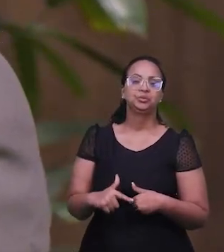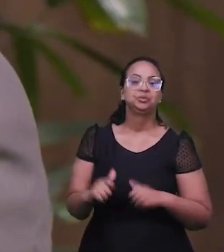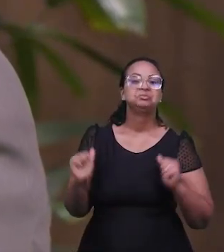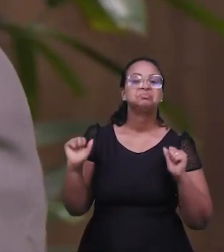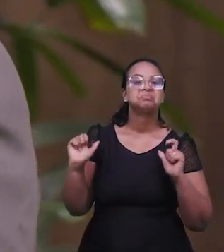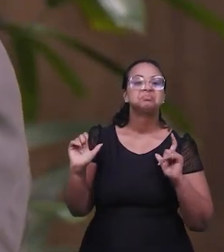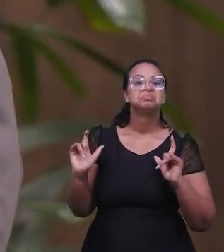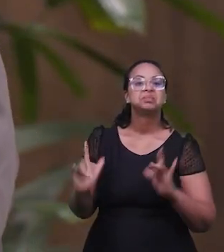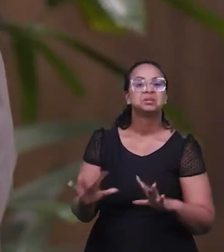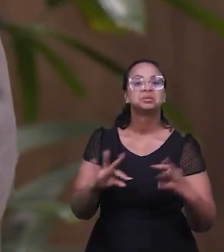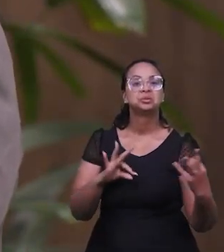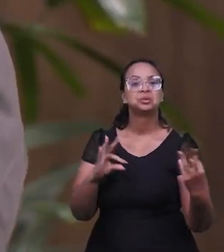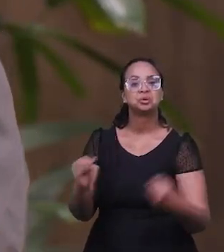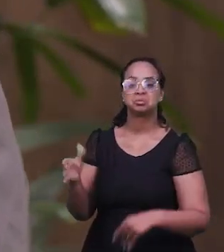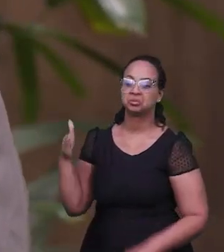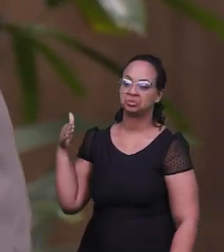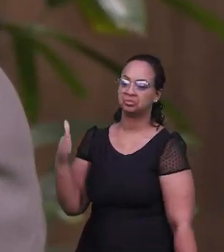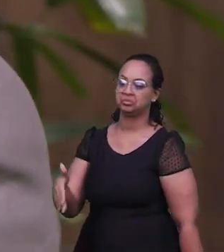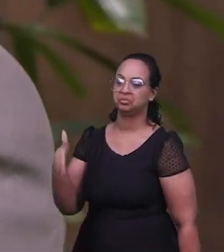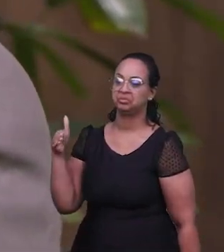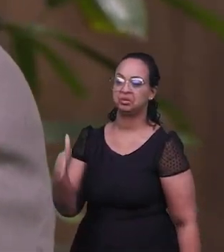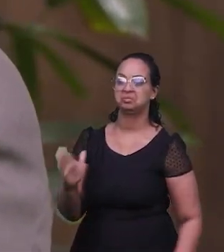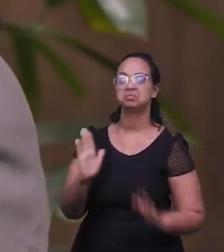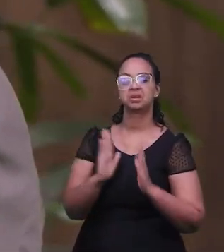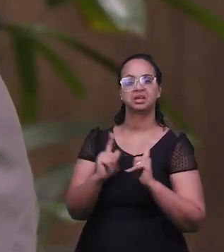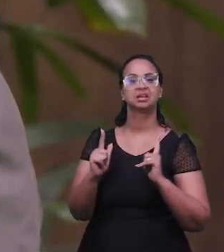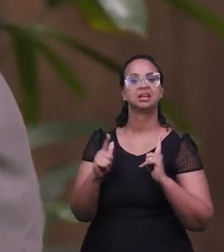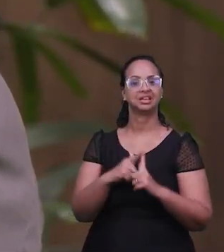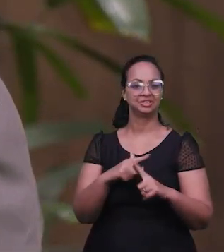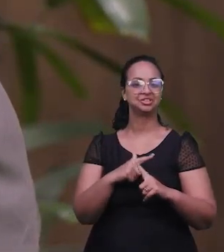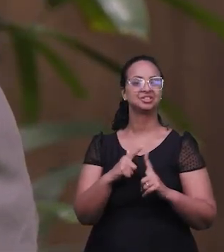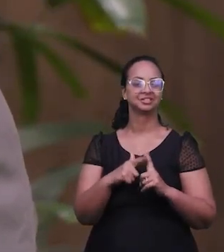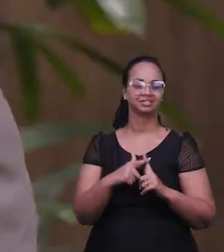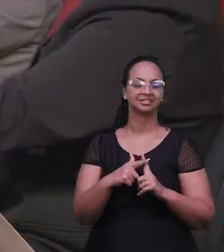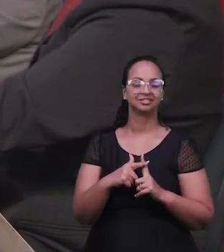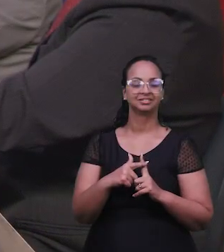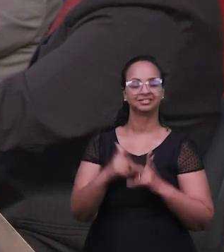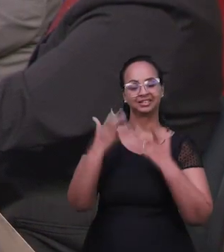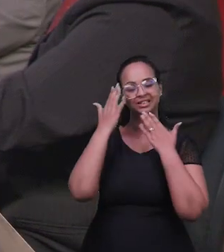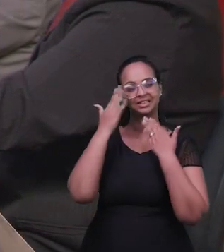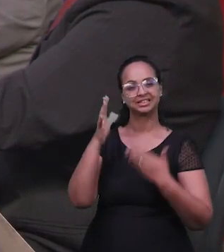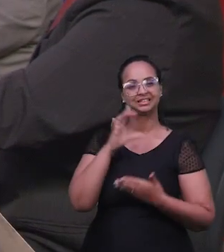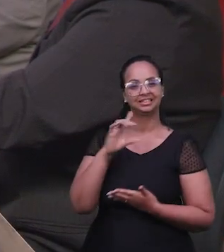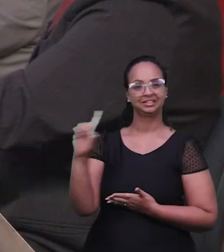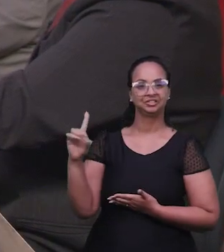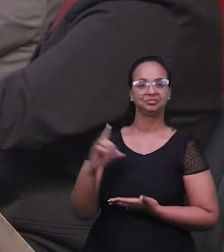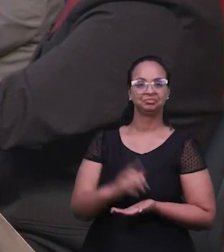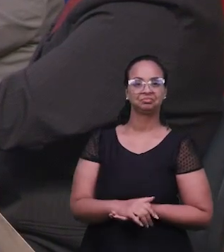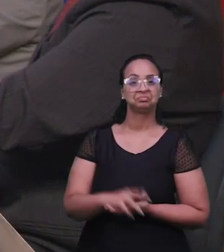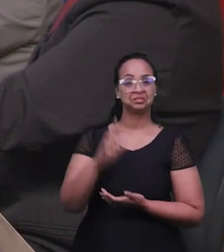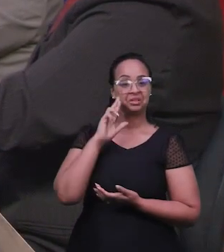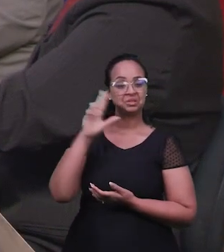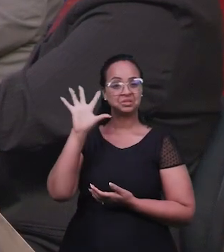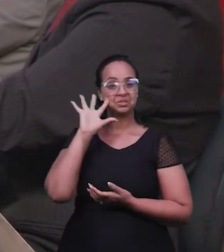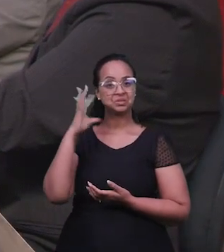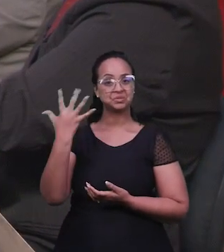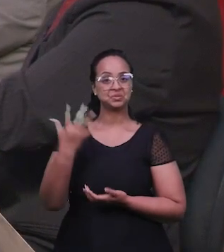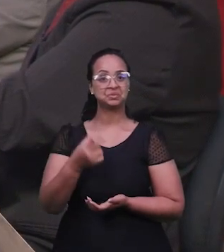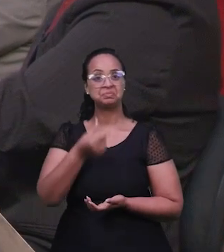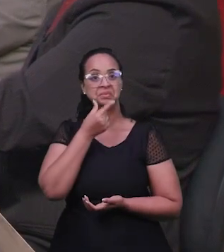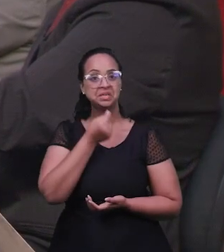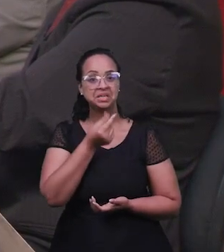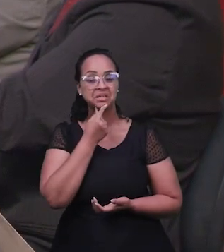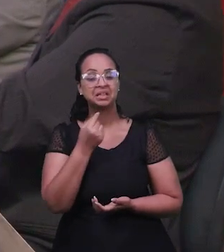bênção aqui e nós estamos todo mundo indo para a igreja. Meu pai não ia, não, agora está indo. Amém. Aí, Senhor, que maravilha. Resolveu. Que idade será que tem esse